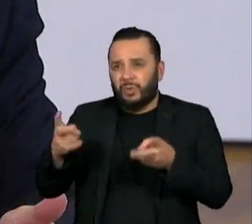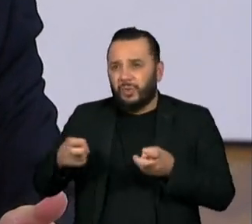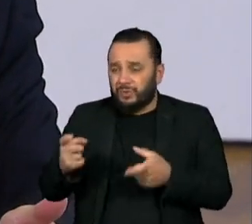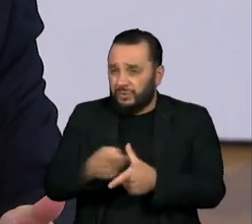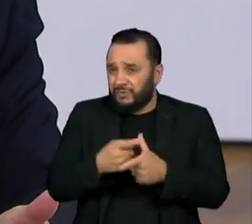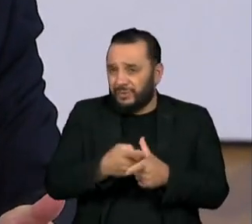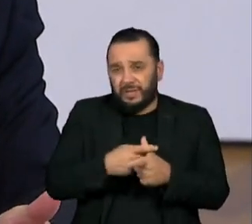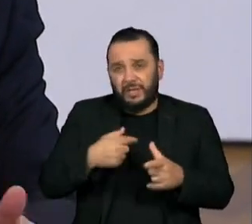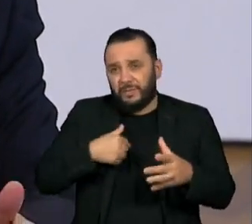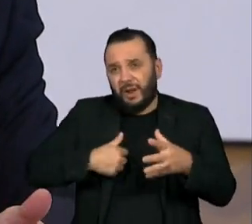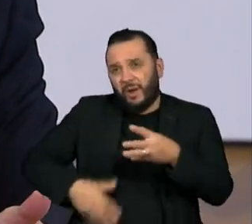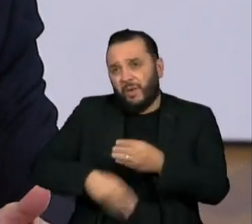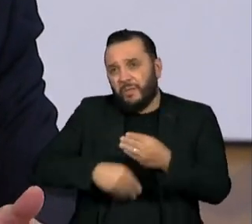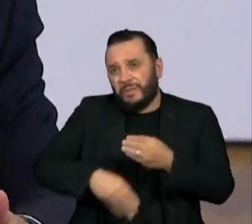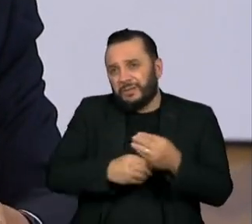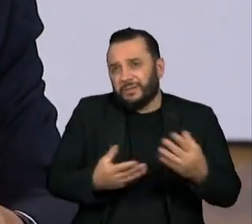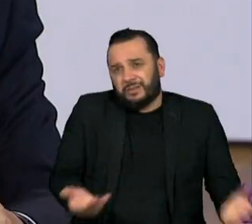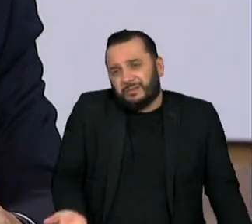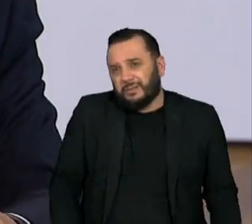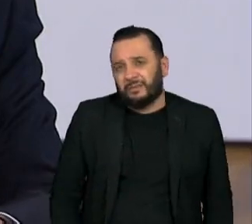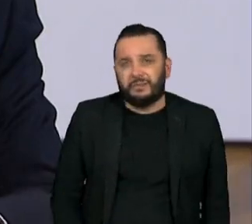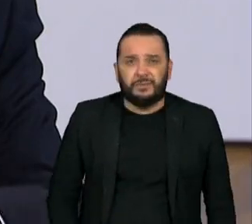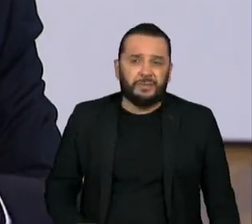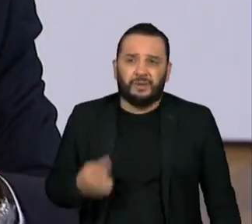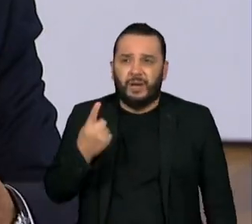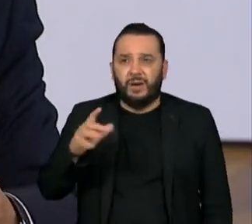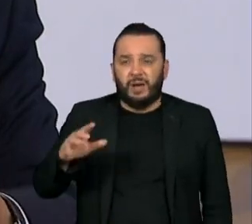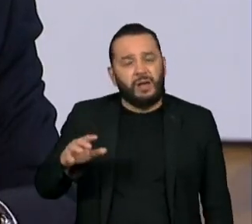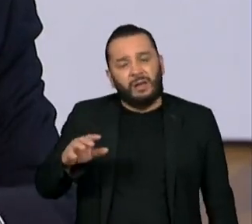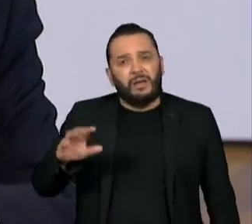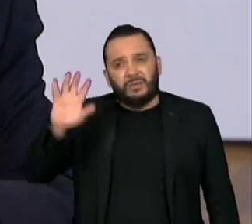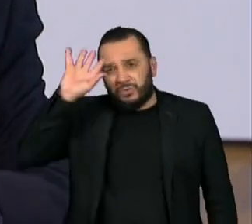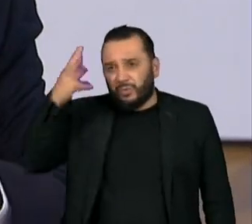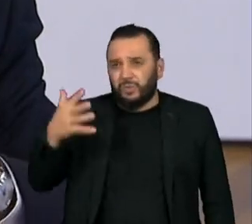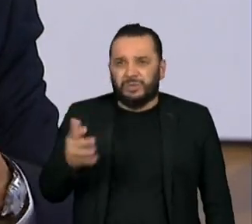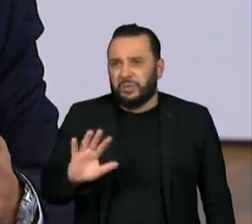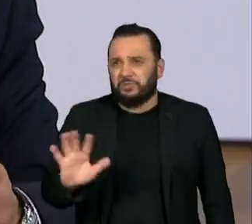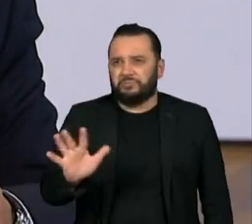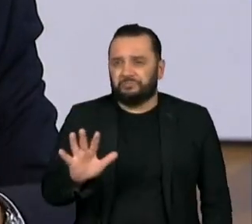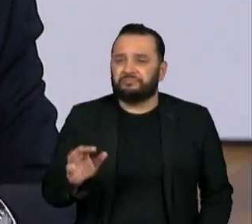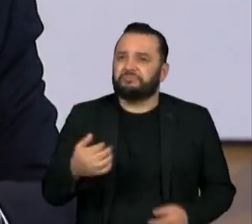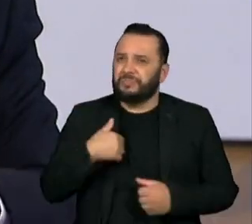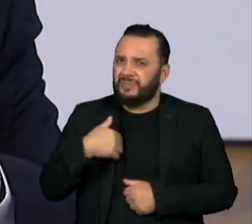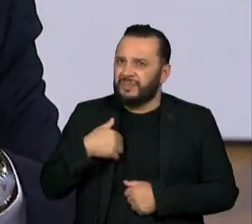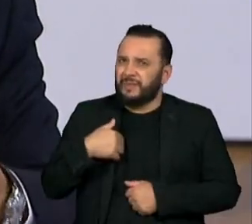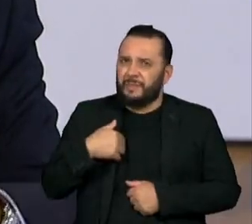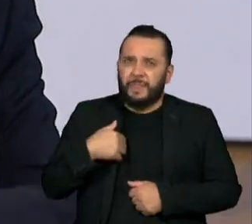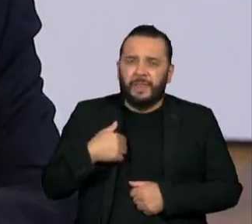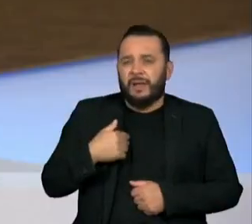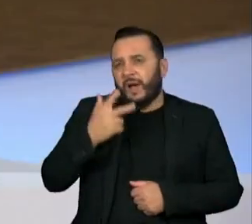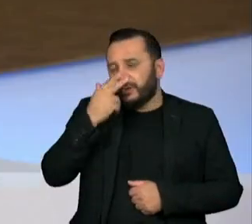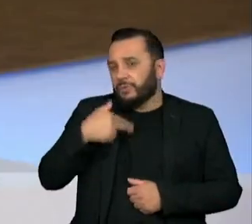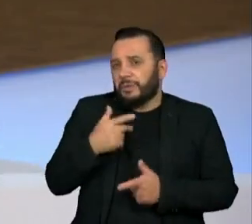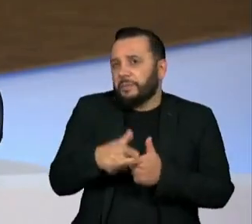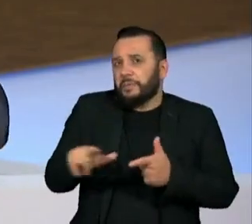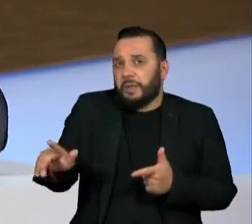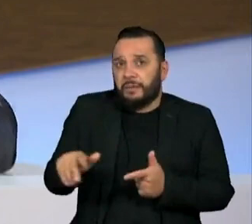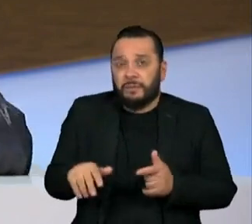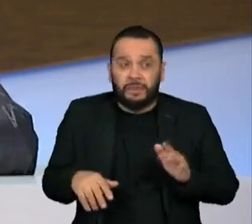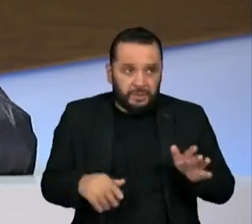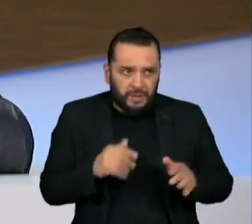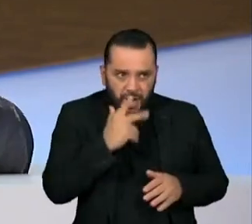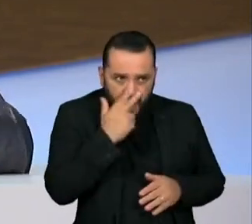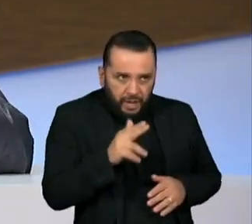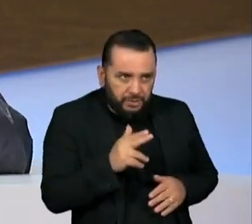é isso não é uma solução não tem nenhum problema de que seja a o sonho de